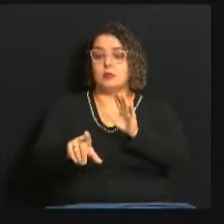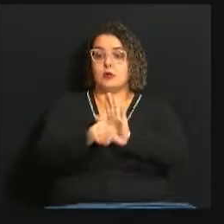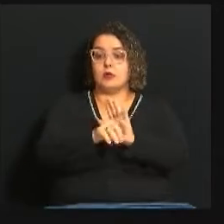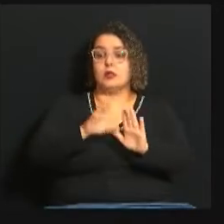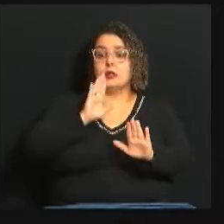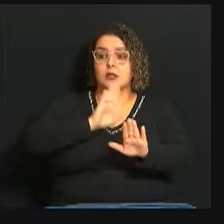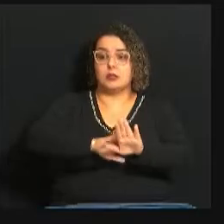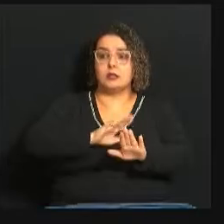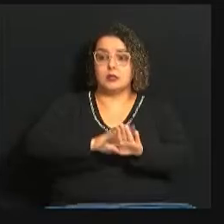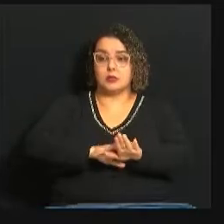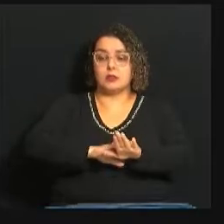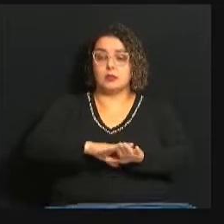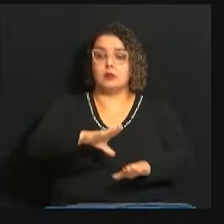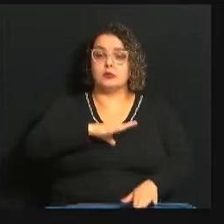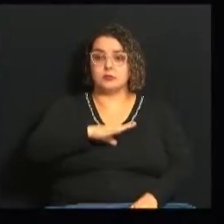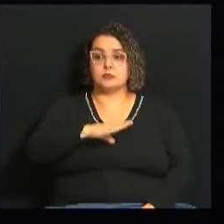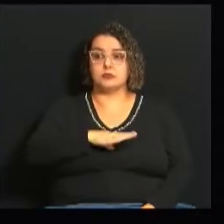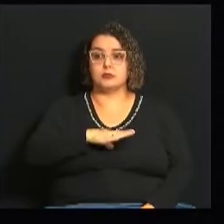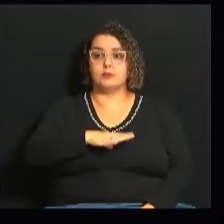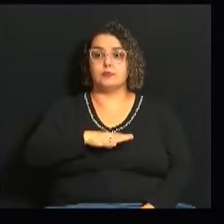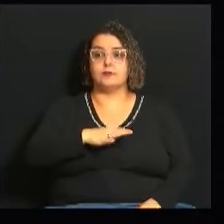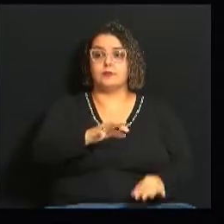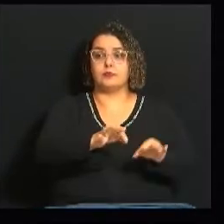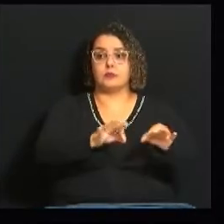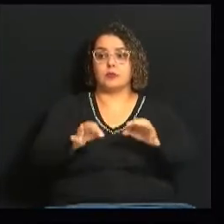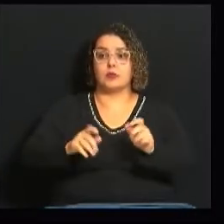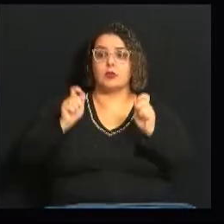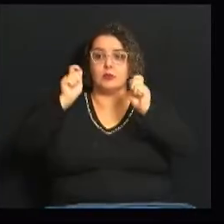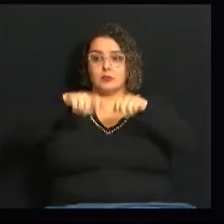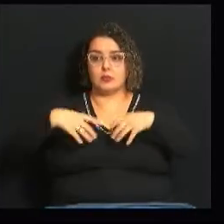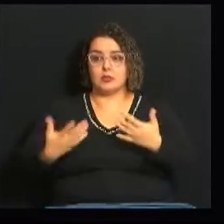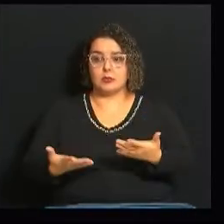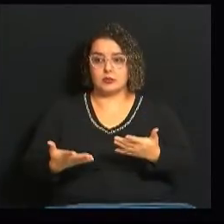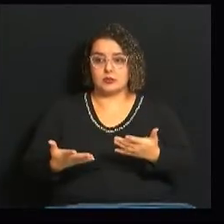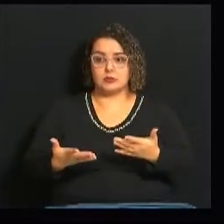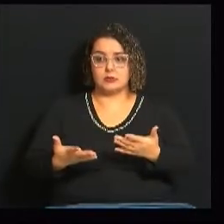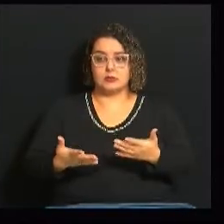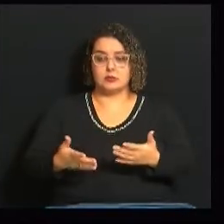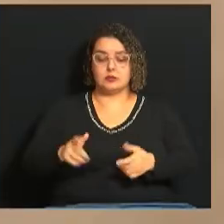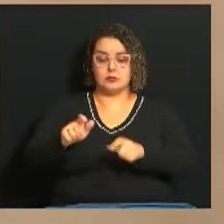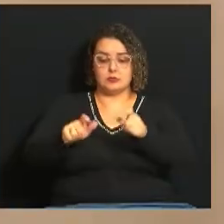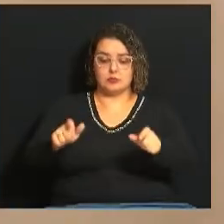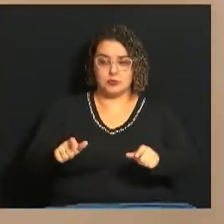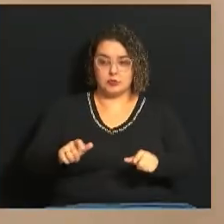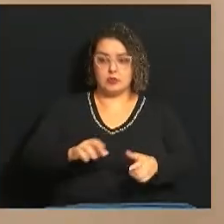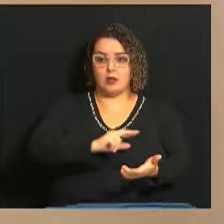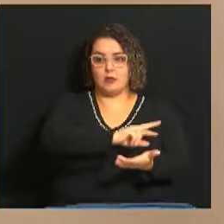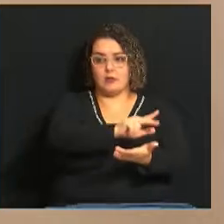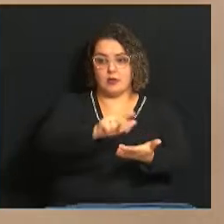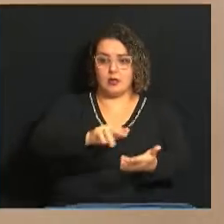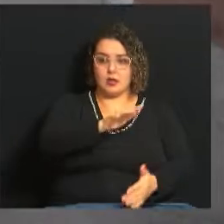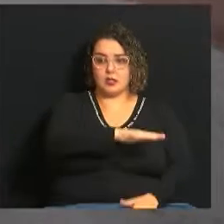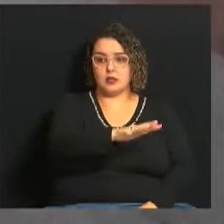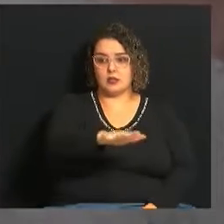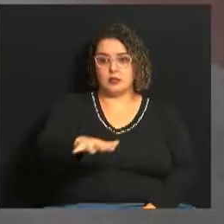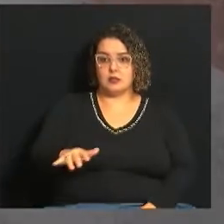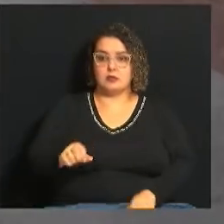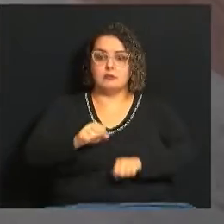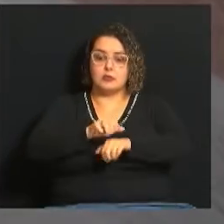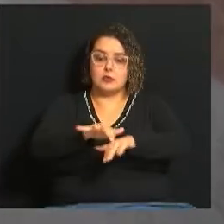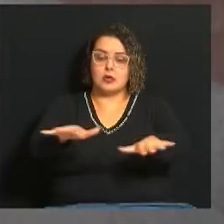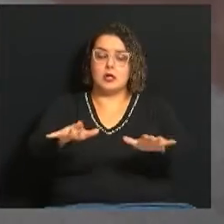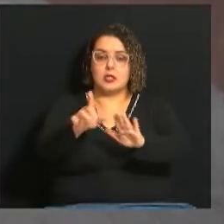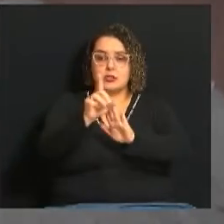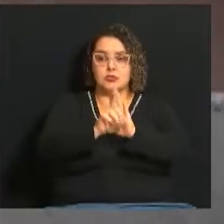no município, o projeto assegura capacitação de agentes públicos em diferentes áreas, ampliação e direito